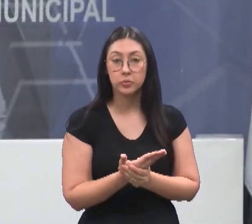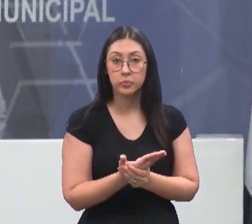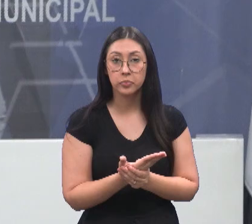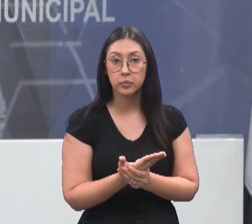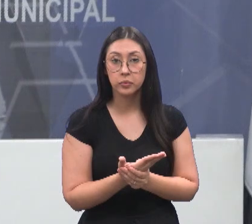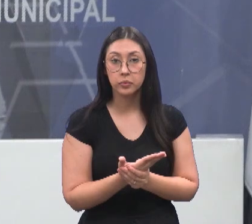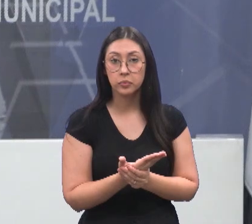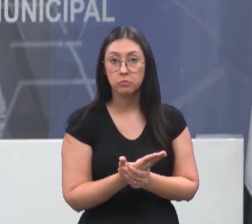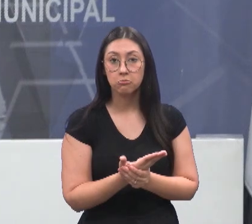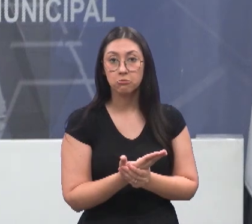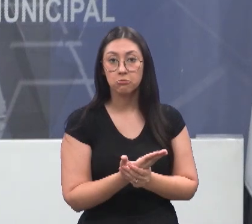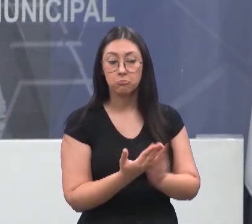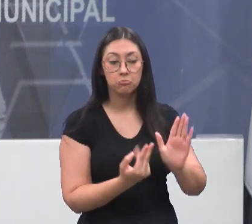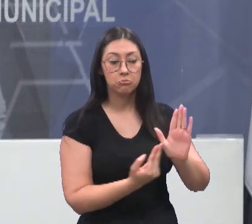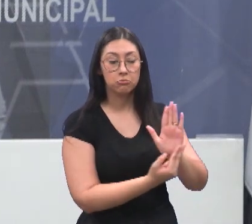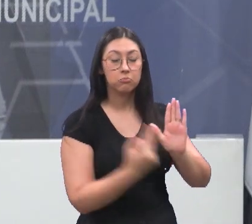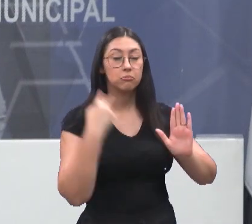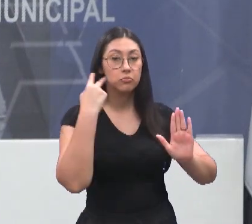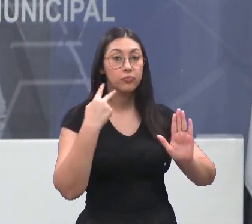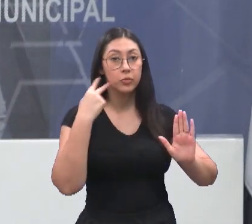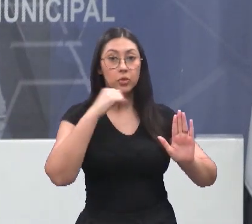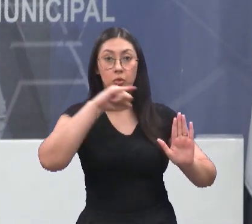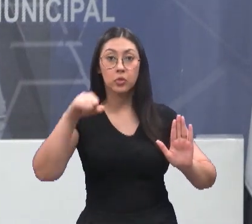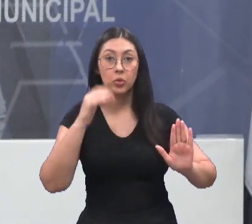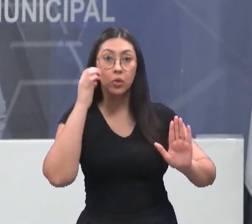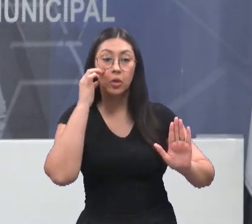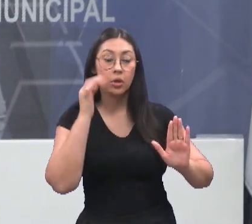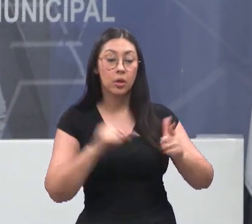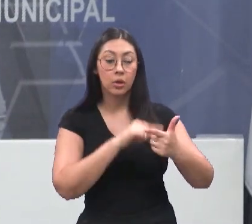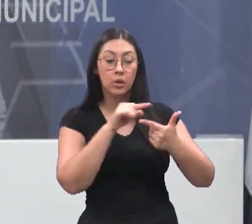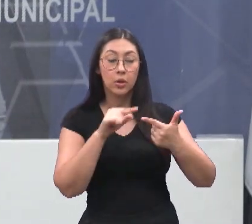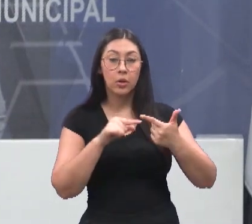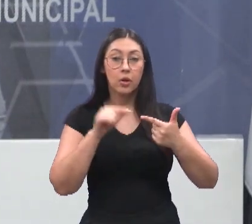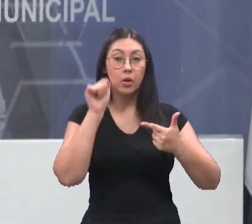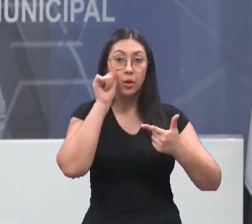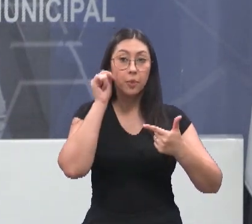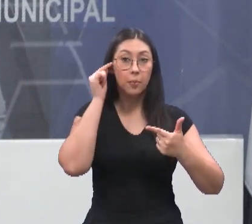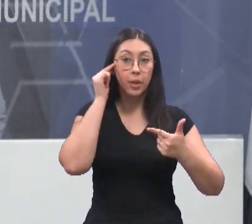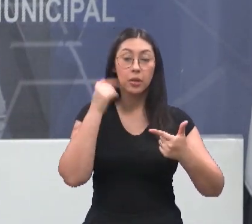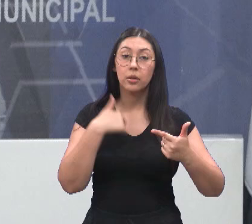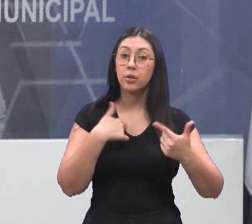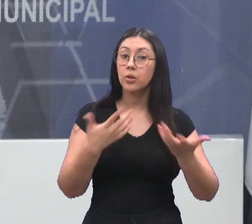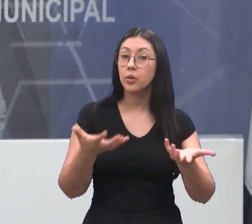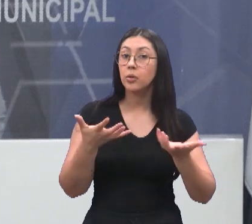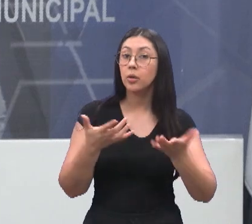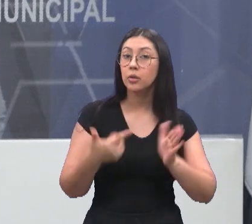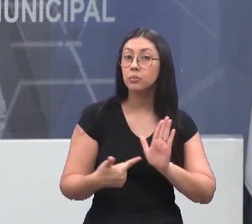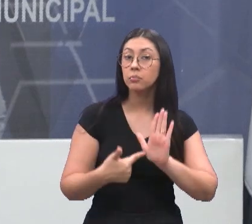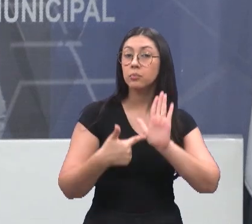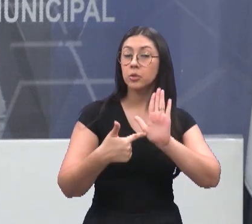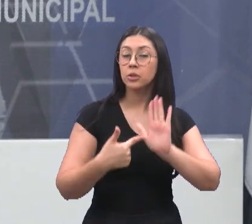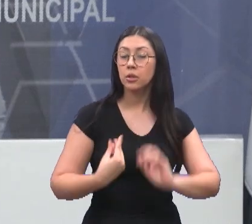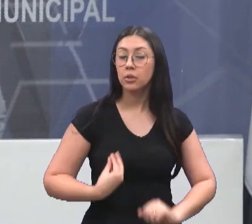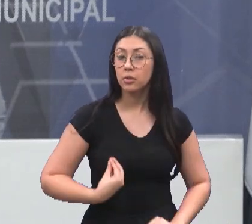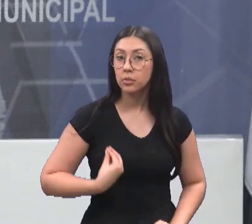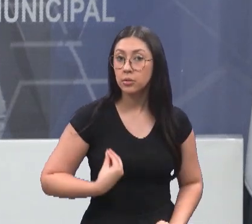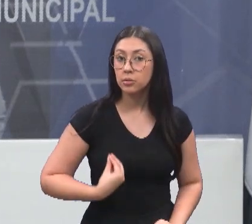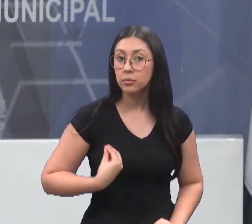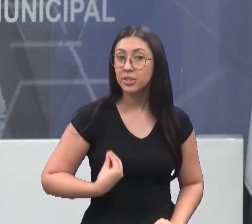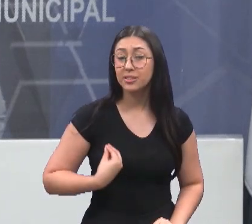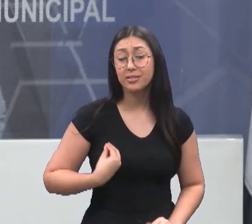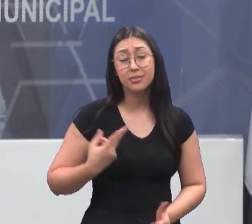de autoria da vereadora Juliana Fraga, Amélia Naomi, eu quero destacar aqui a presença